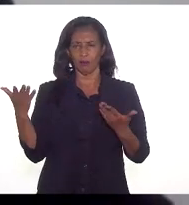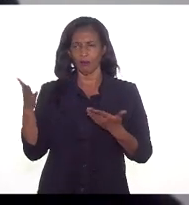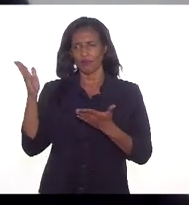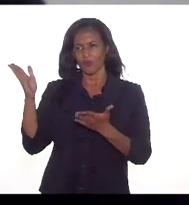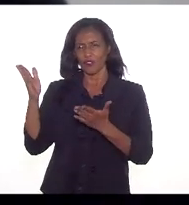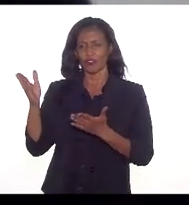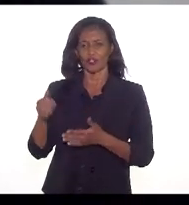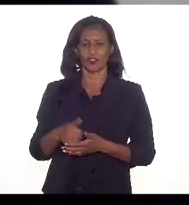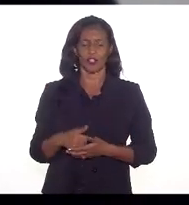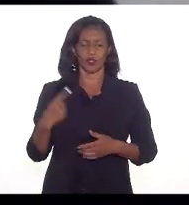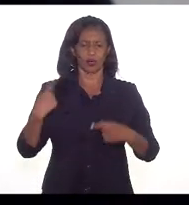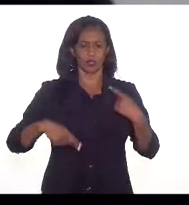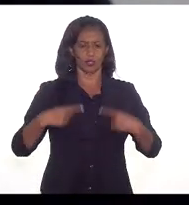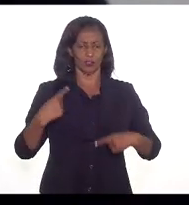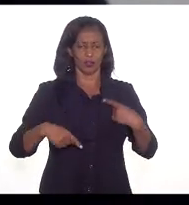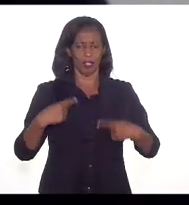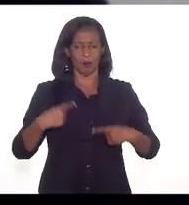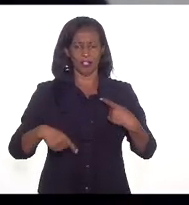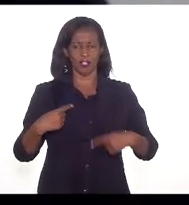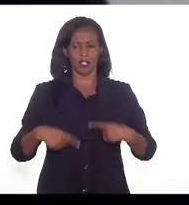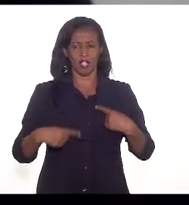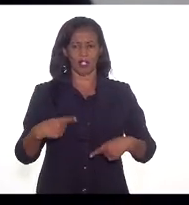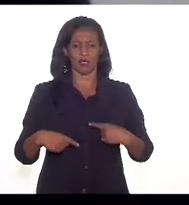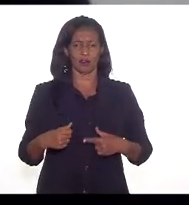bem colocou, discussão sobre o projeto de lei